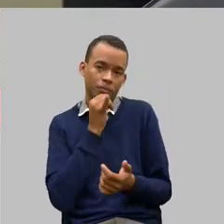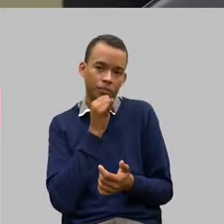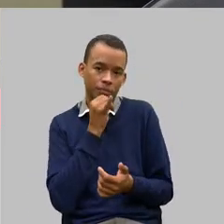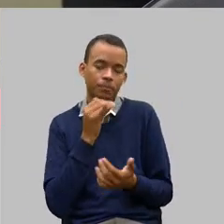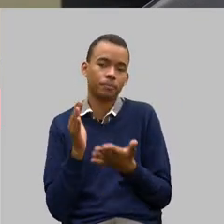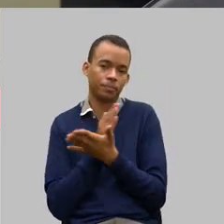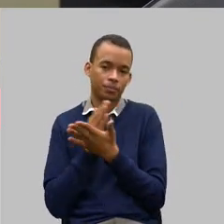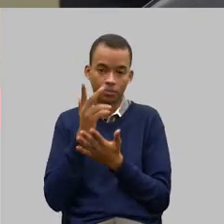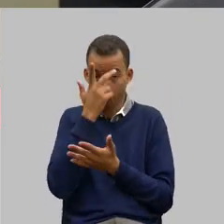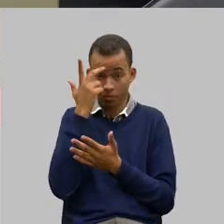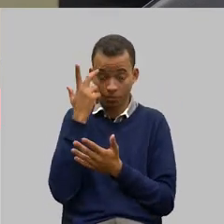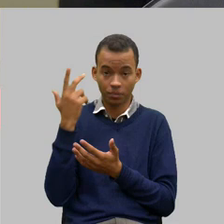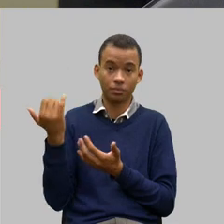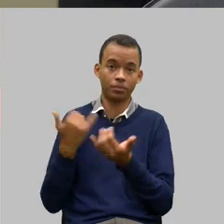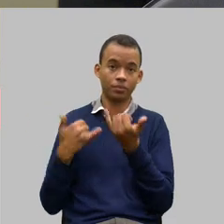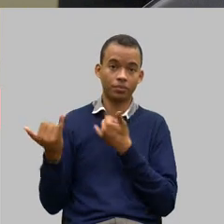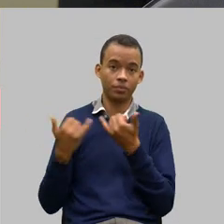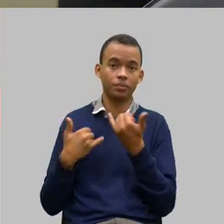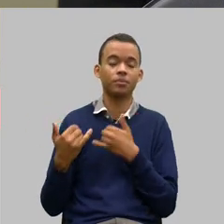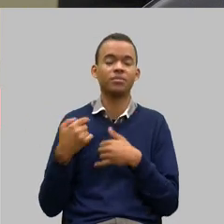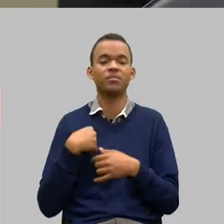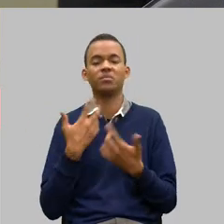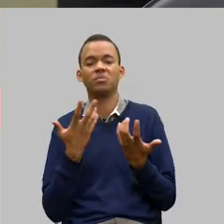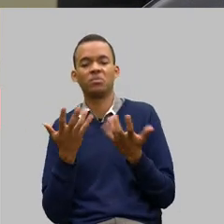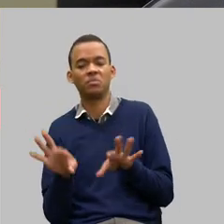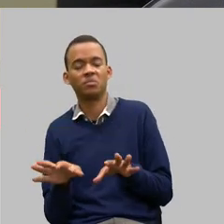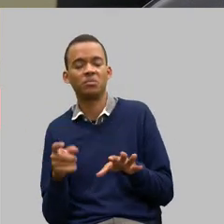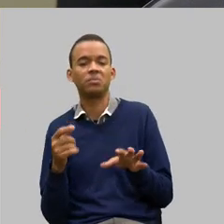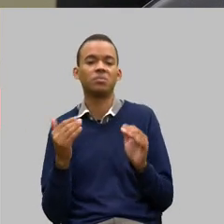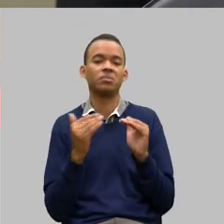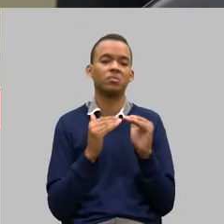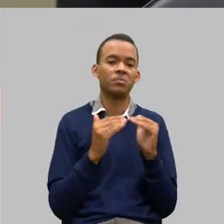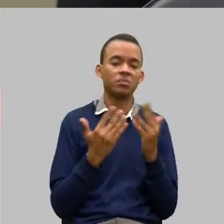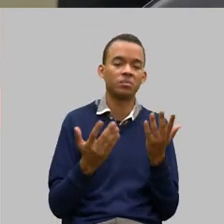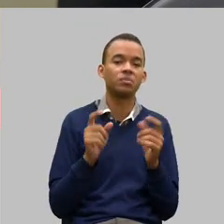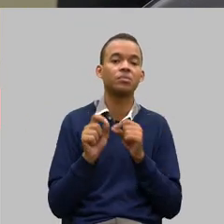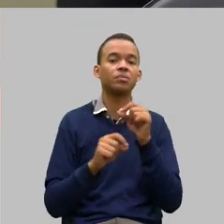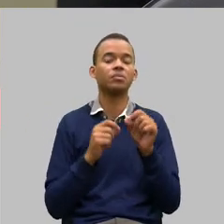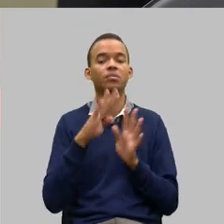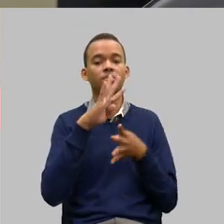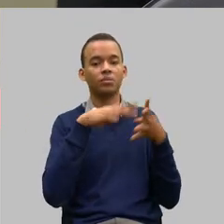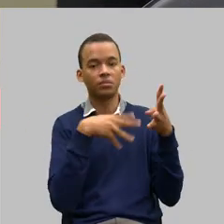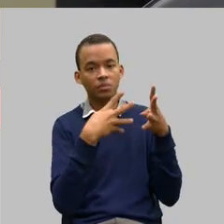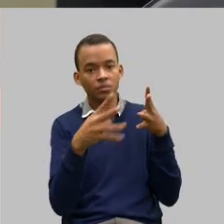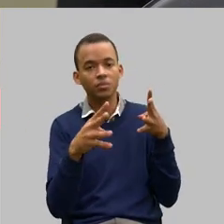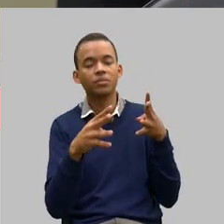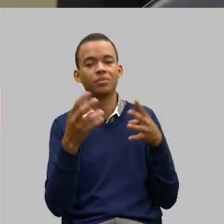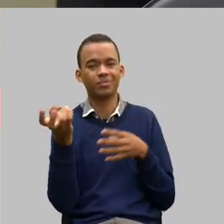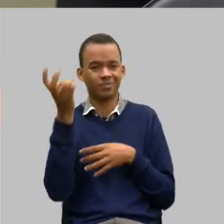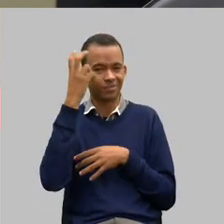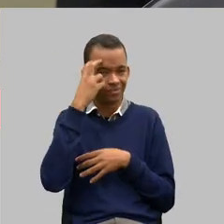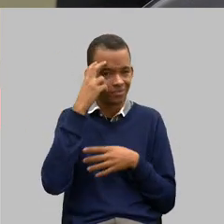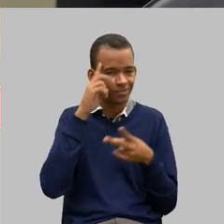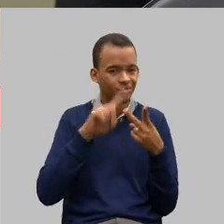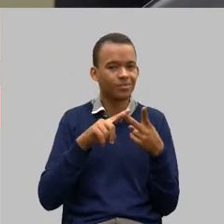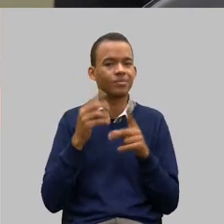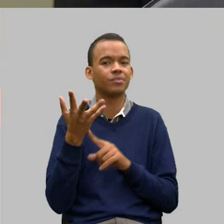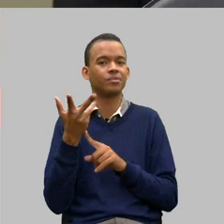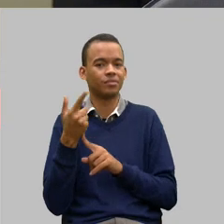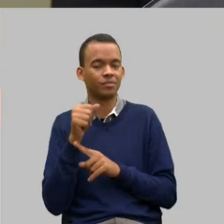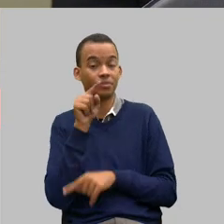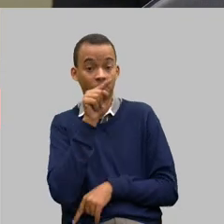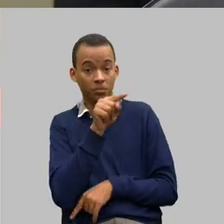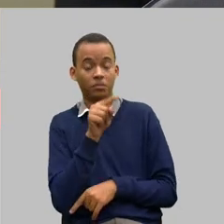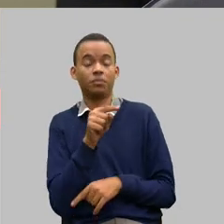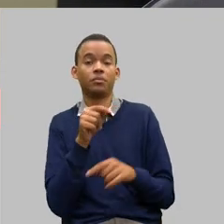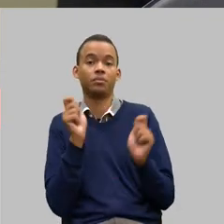falar não sou contra sou a favor que nós possamos investir mais no nosso calendário cultural e artístico para trazermos